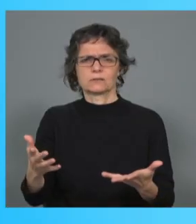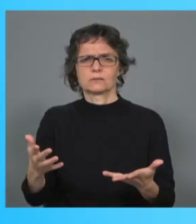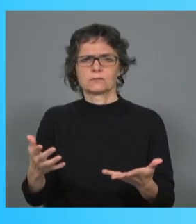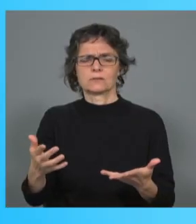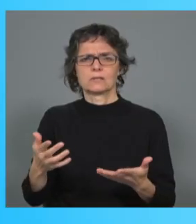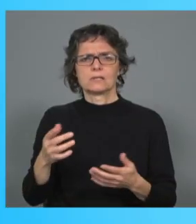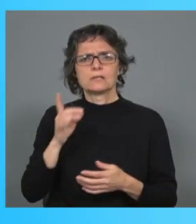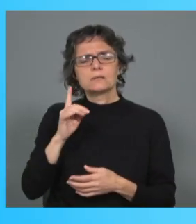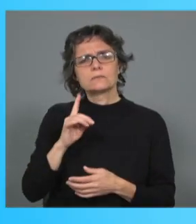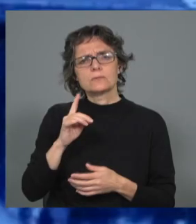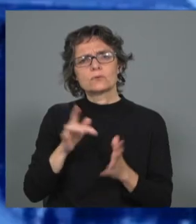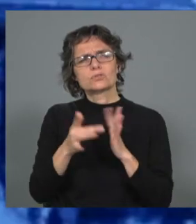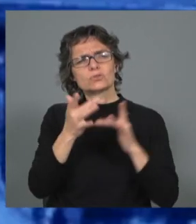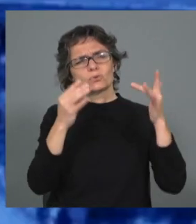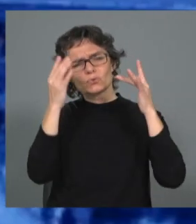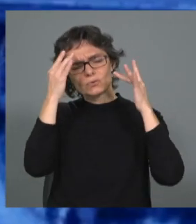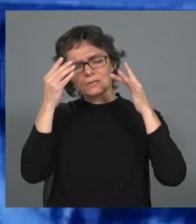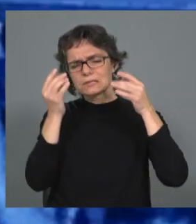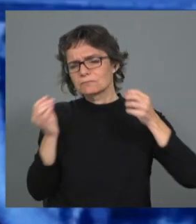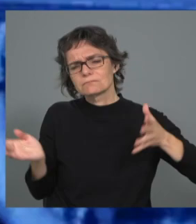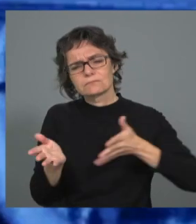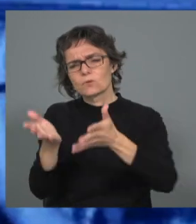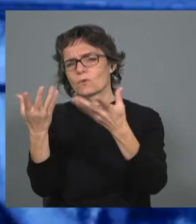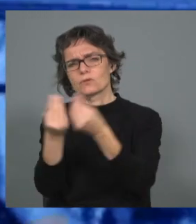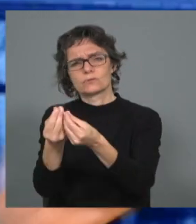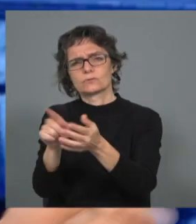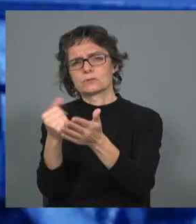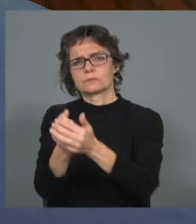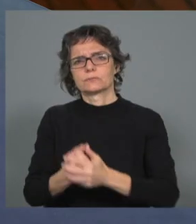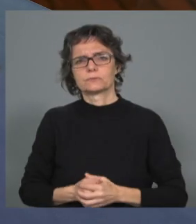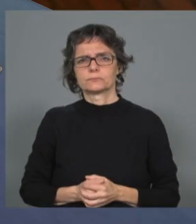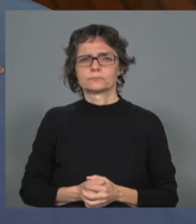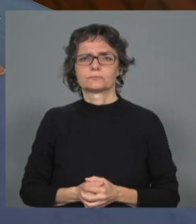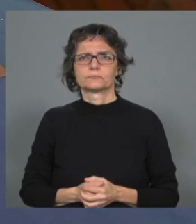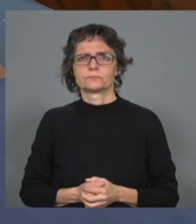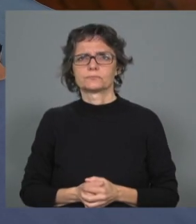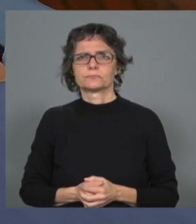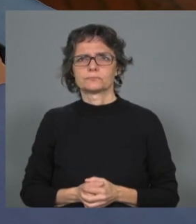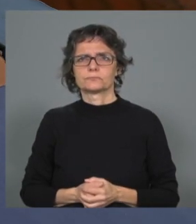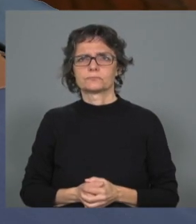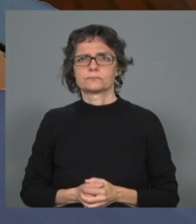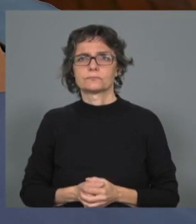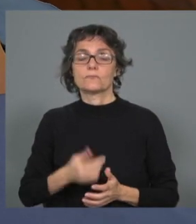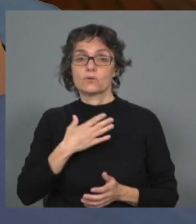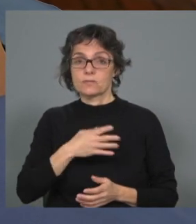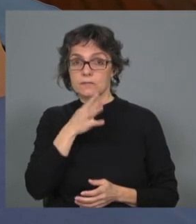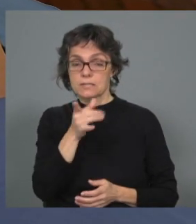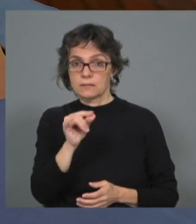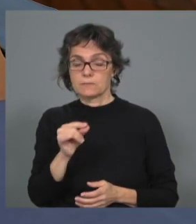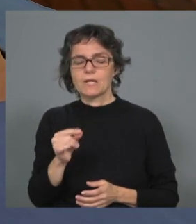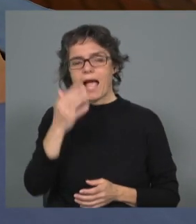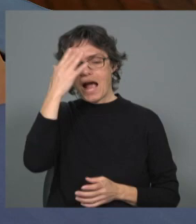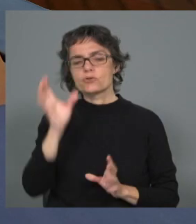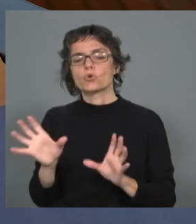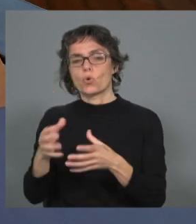sabe o que nos quer ensinar, portanto nós só temos é que descobrir. Talvez. Sim, claro. Talvez o próprio Reparar tenha que fazer uma evolução. Nós,